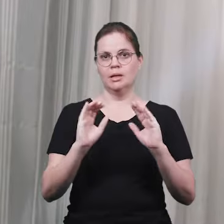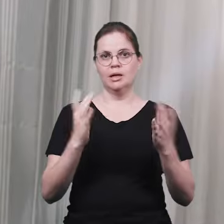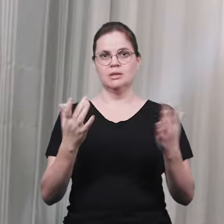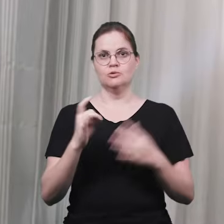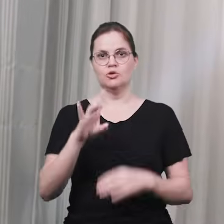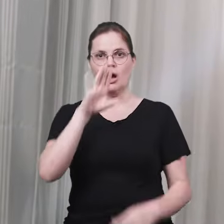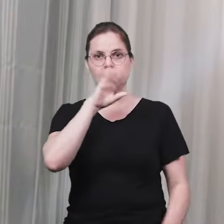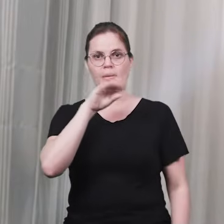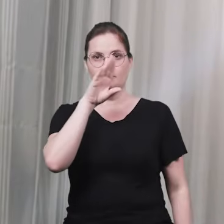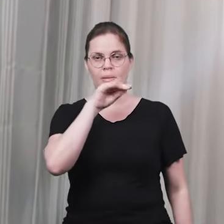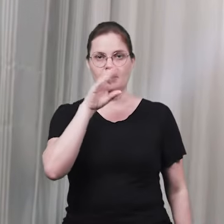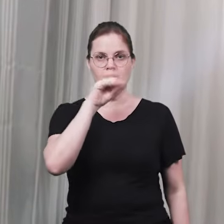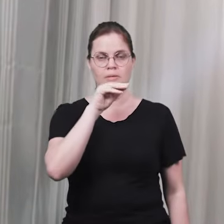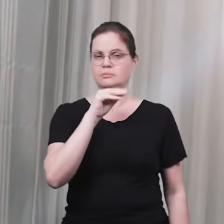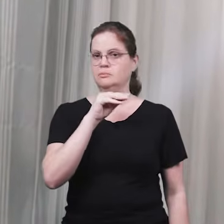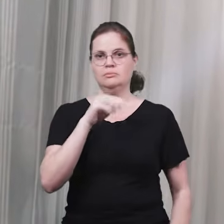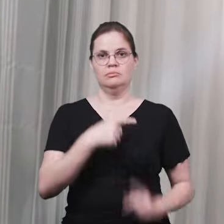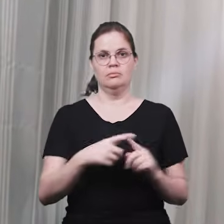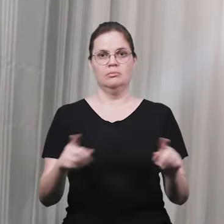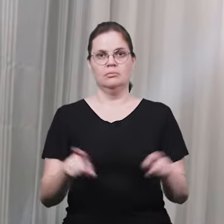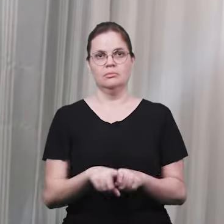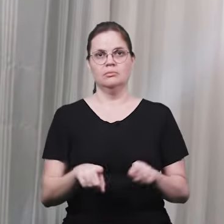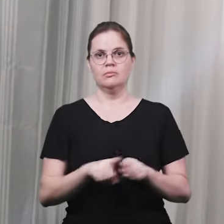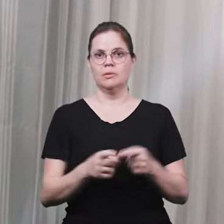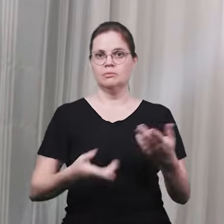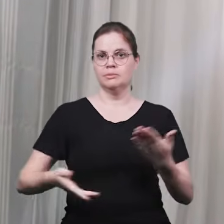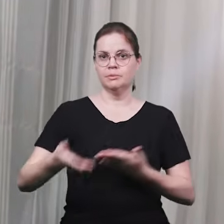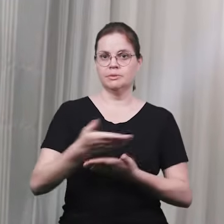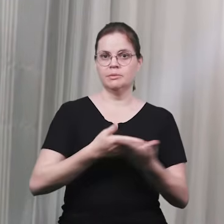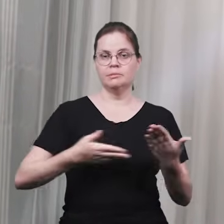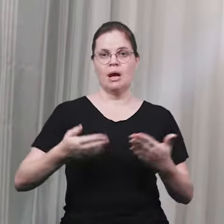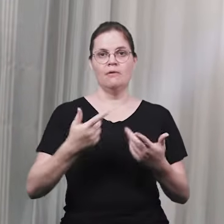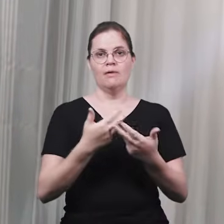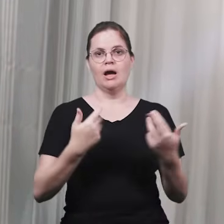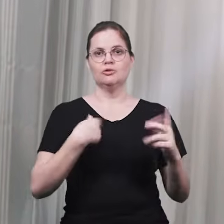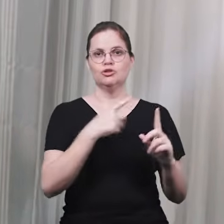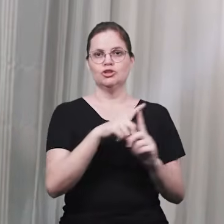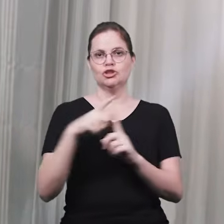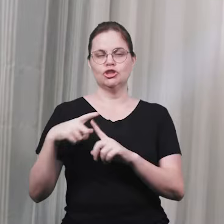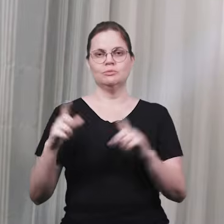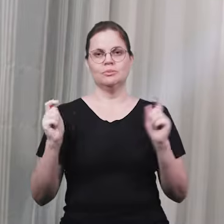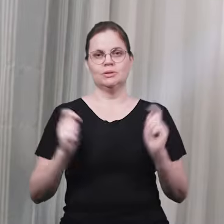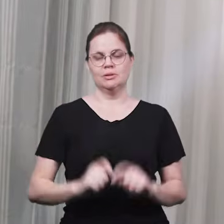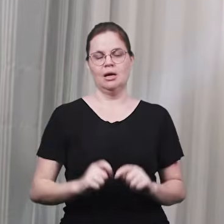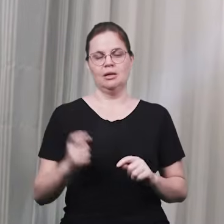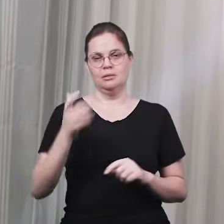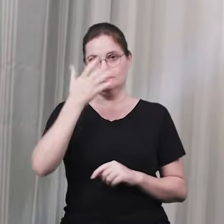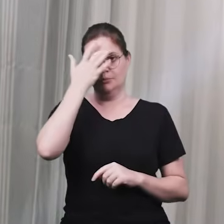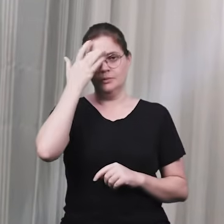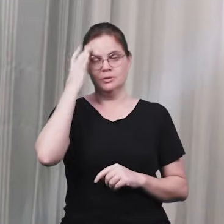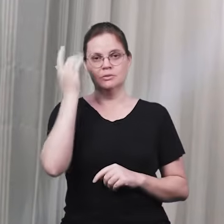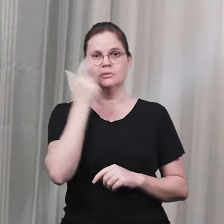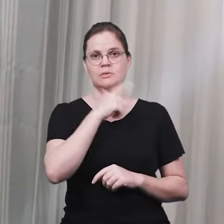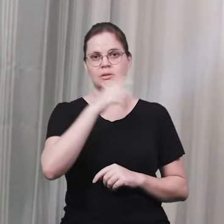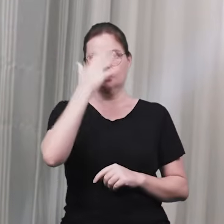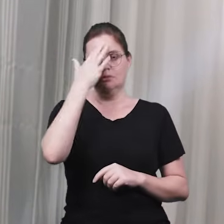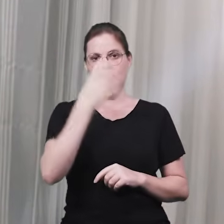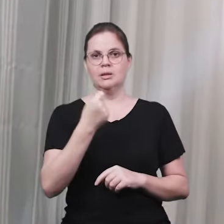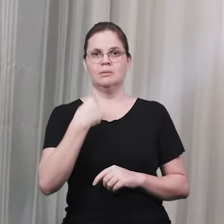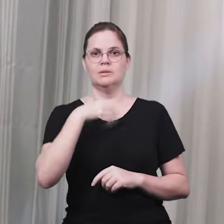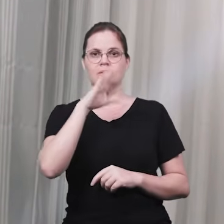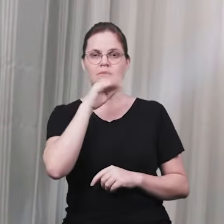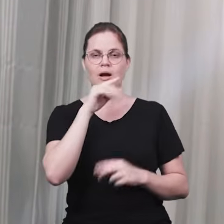de um modo tradicional, ela aconteça fornecendo interação, condições para que a pessoa possa compreender a fala, a escrita,